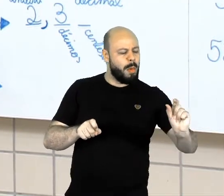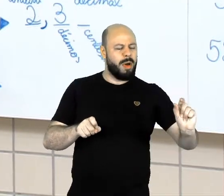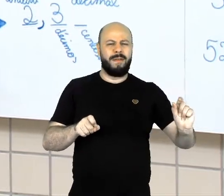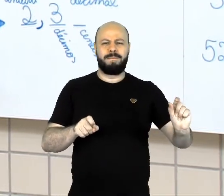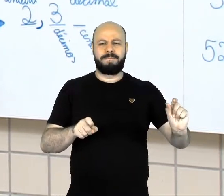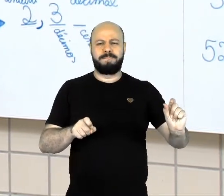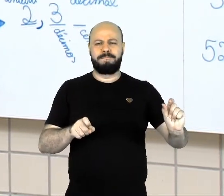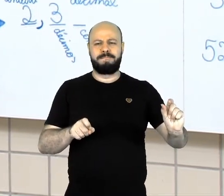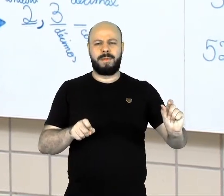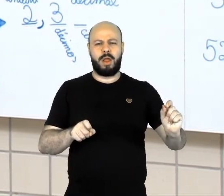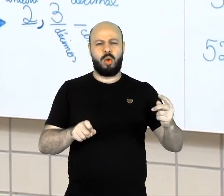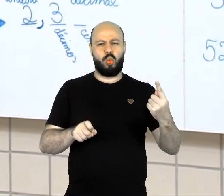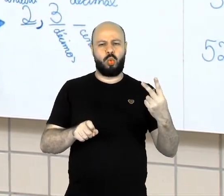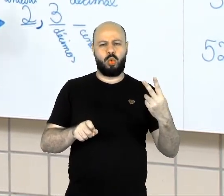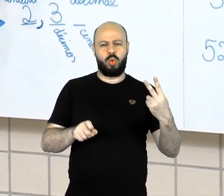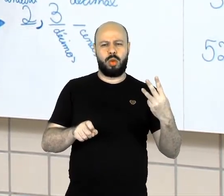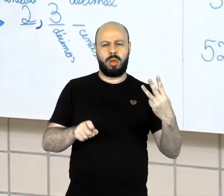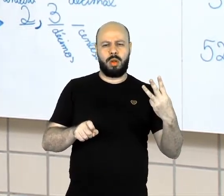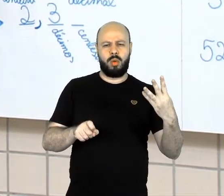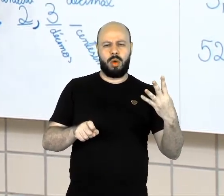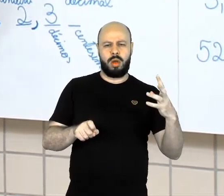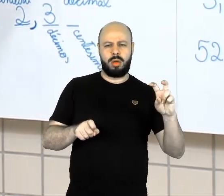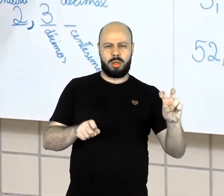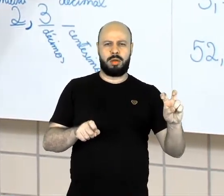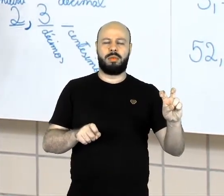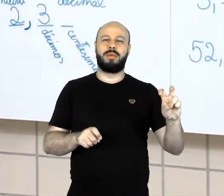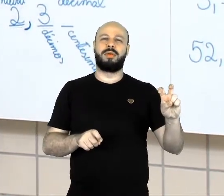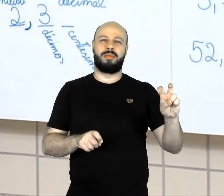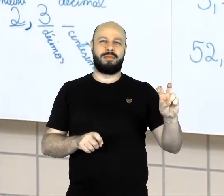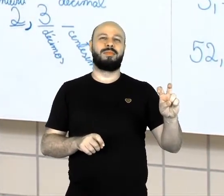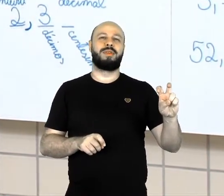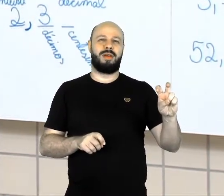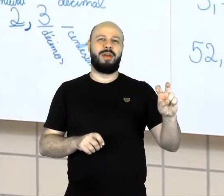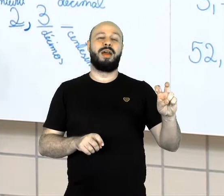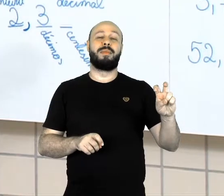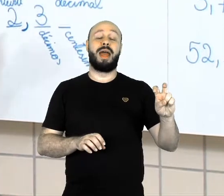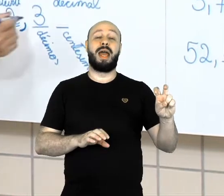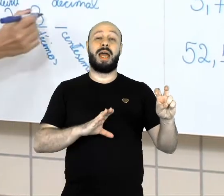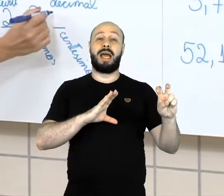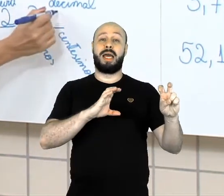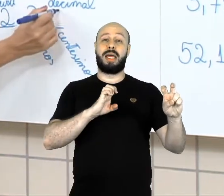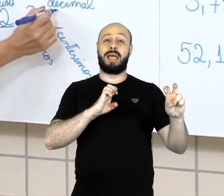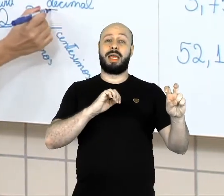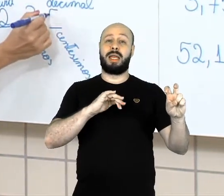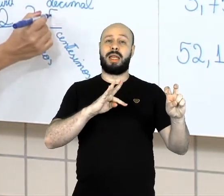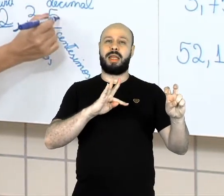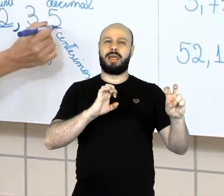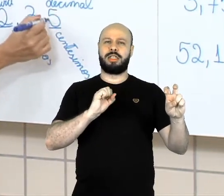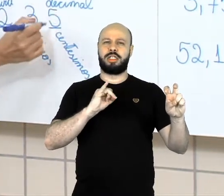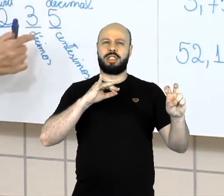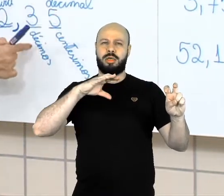três, quatro, cinco. O cubinho vai representar o centésimo. Então, tá aqui, ó,